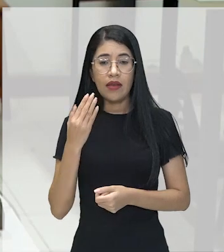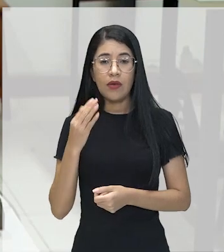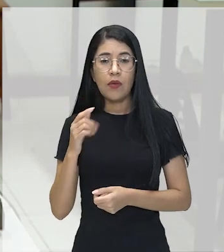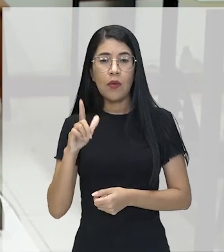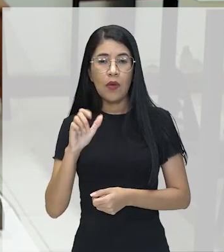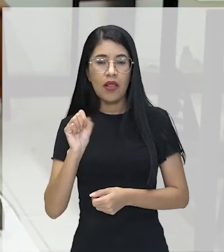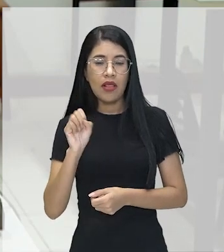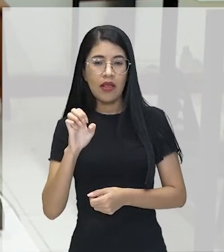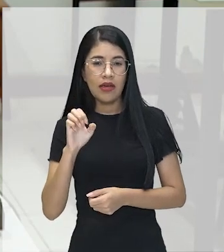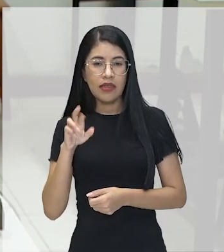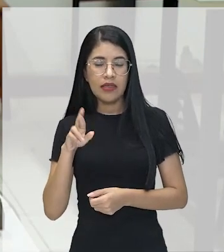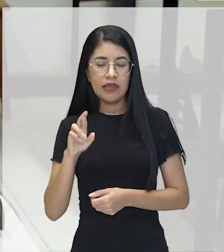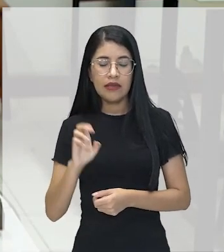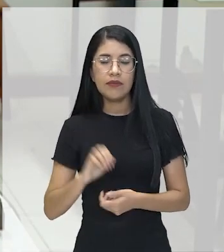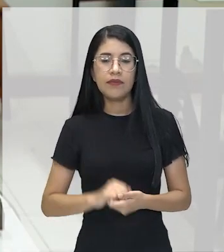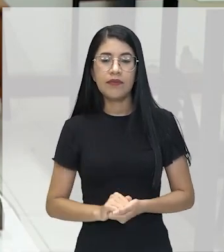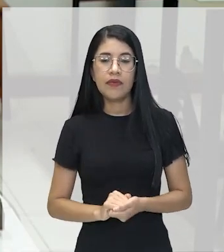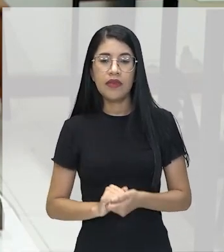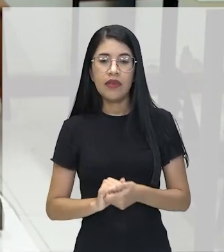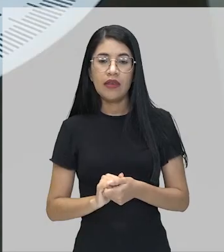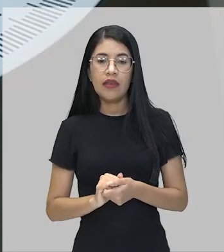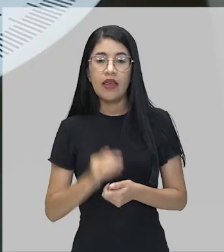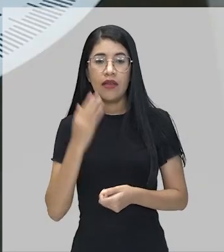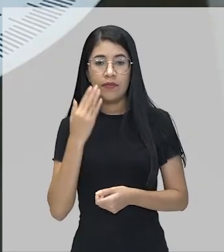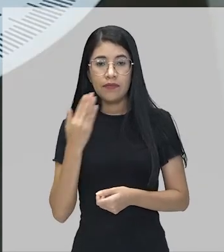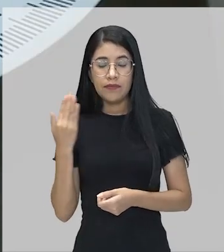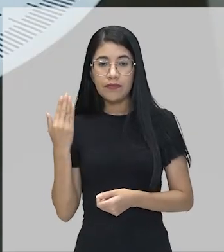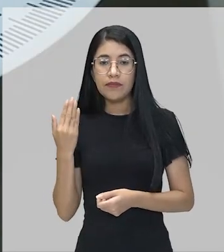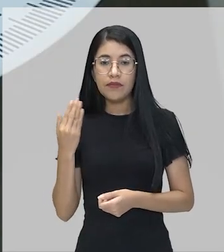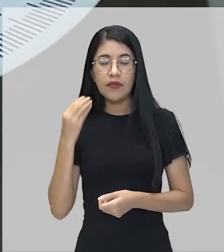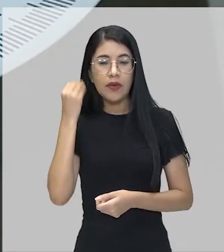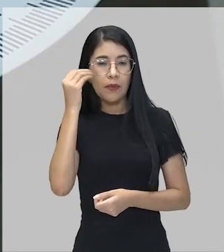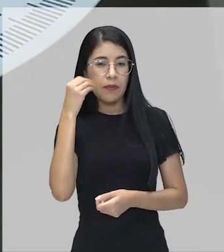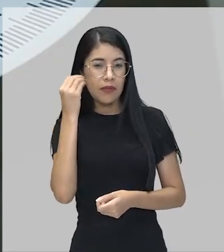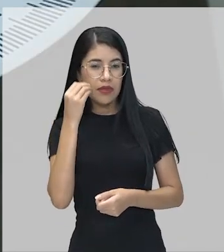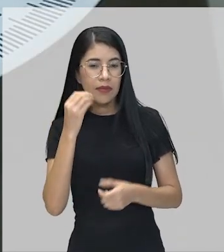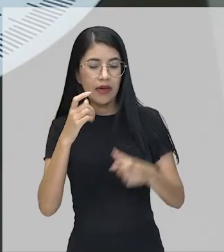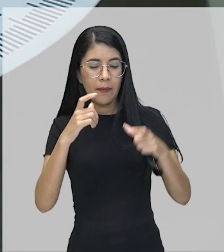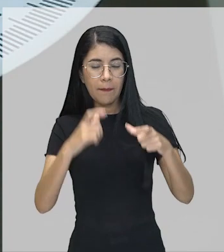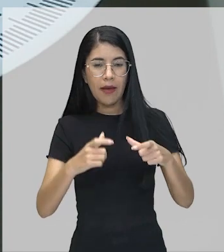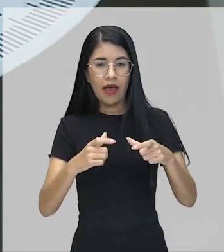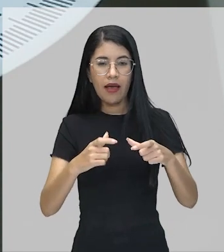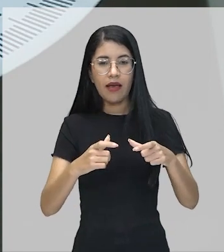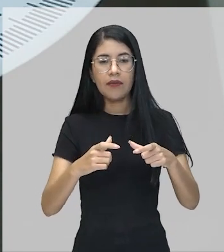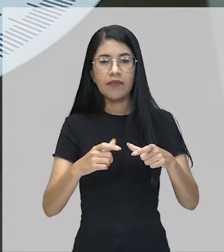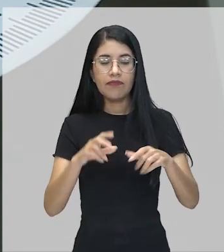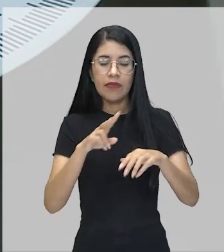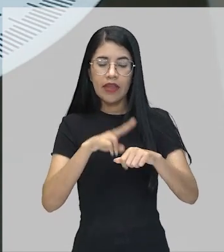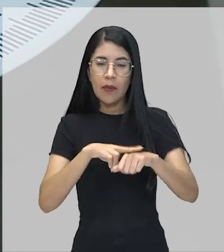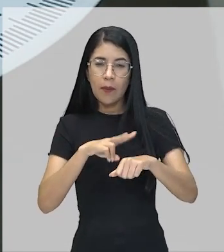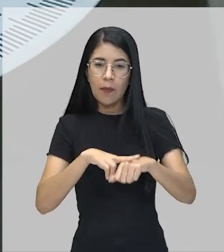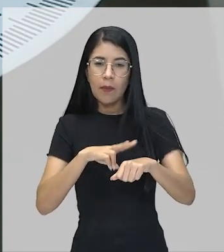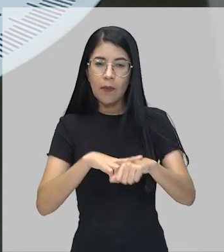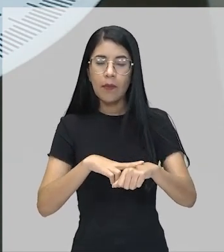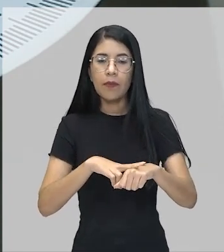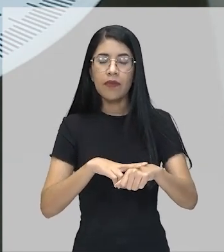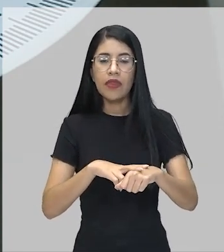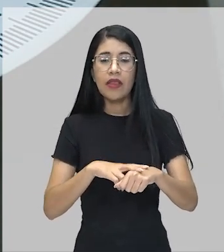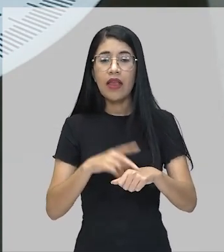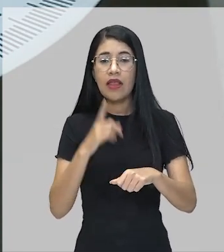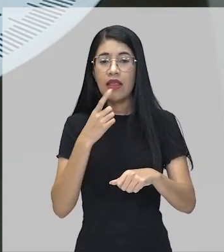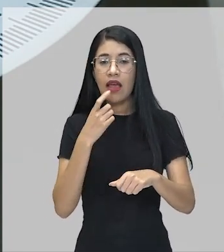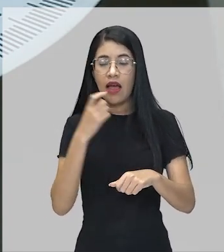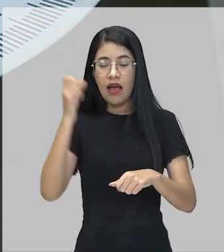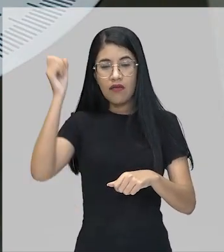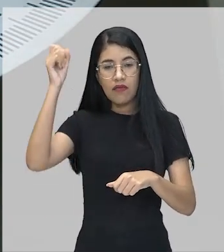ele vai incidir sobre uma pequena placa de acrílico. Esse feixe ele é vermelho e vai